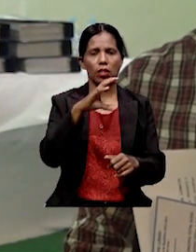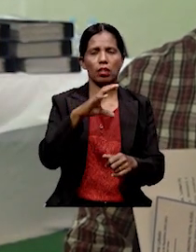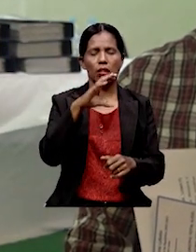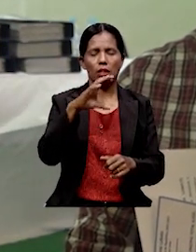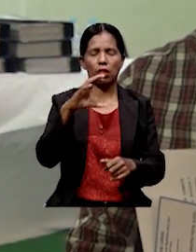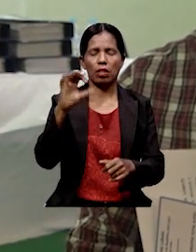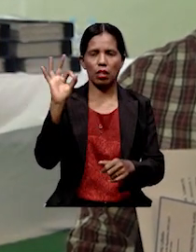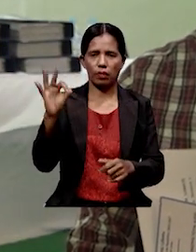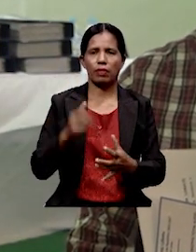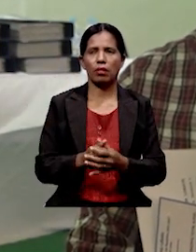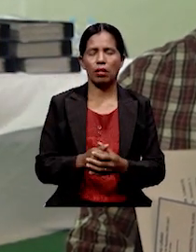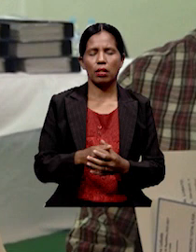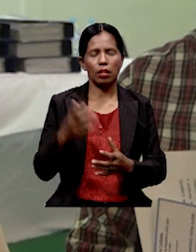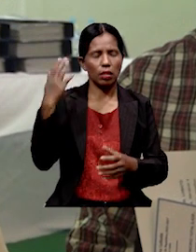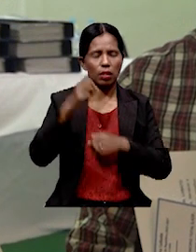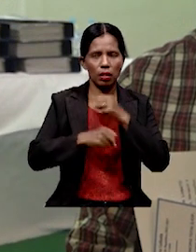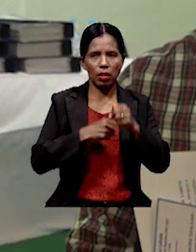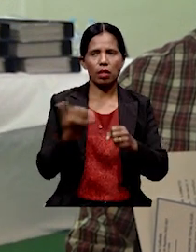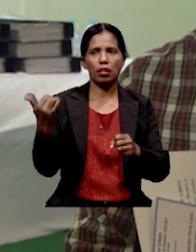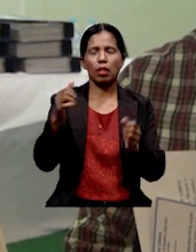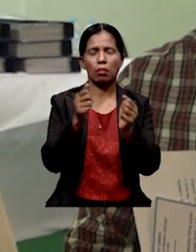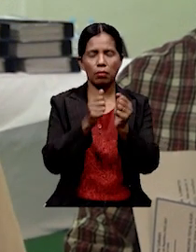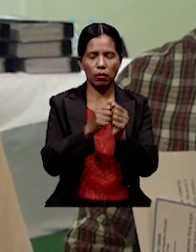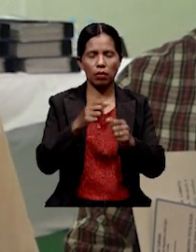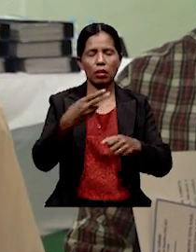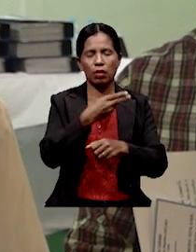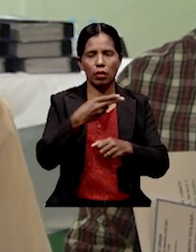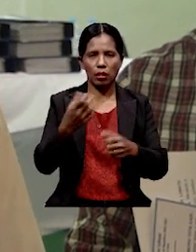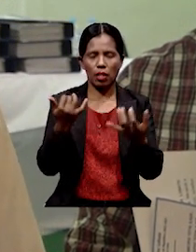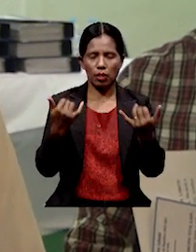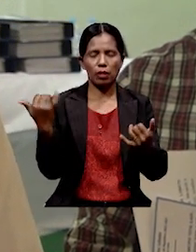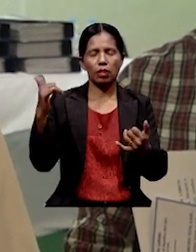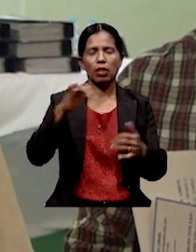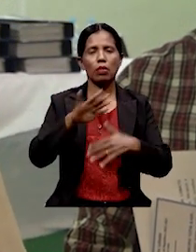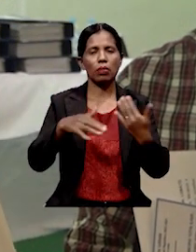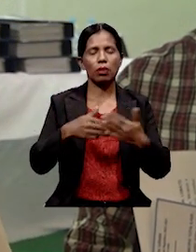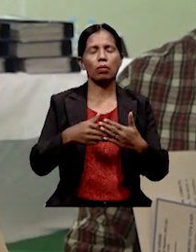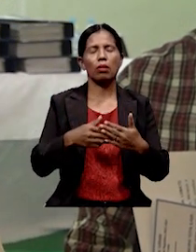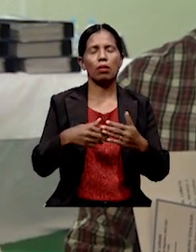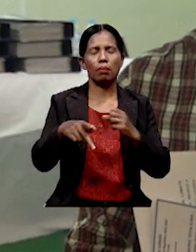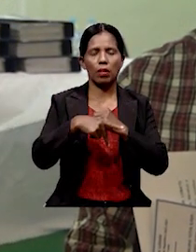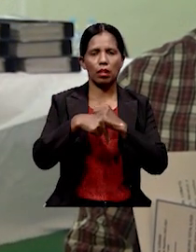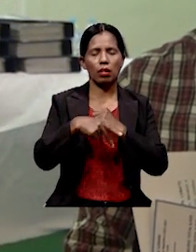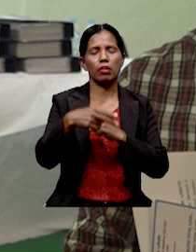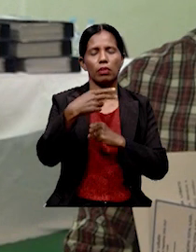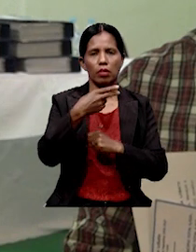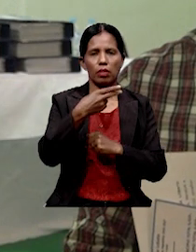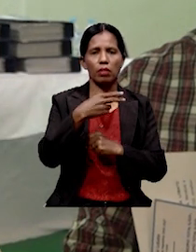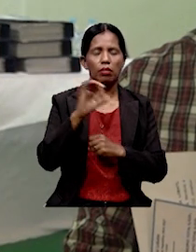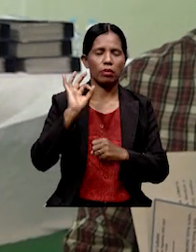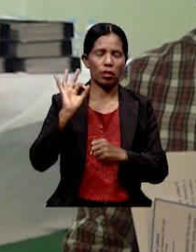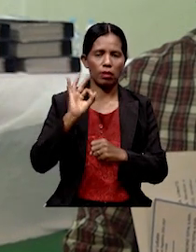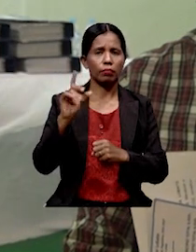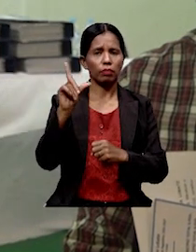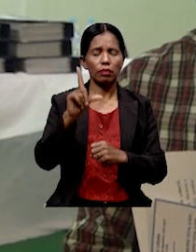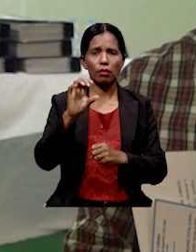Balu ia susar, banjir ita luta sira mutu ko Indonesia, agora sira Fretilin hutu. E lere lo sasane.